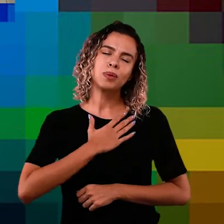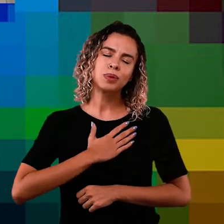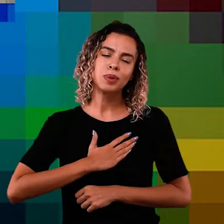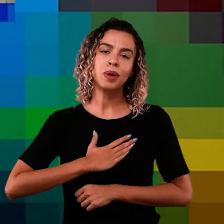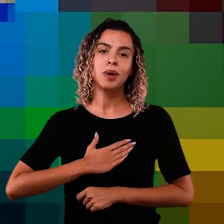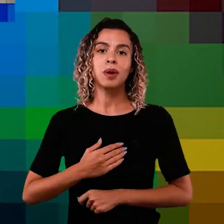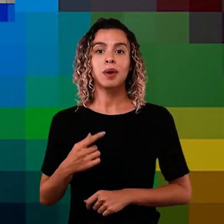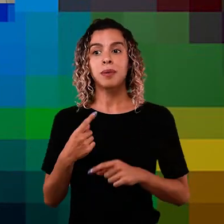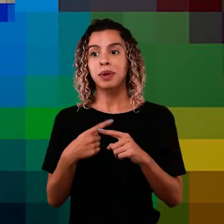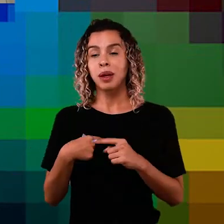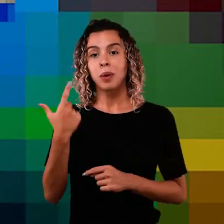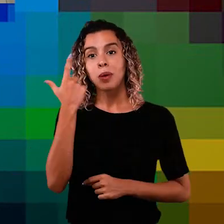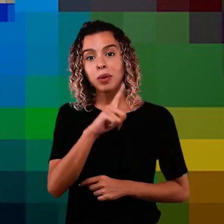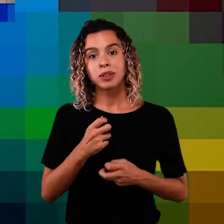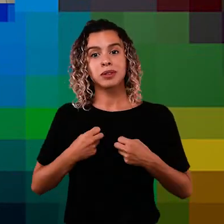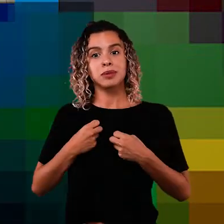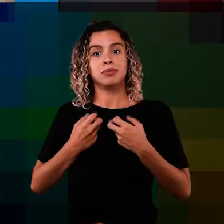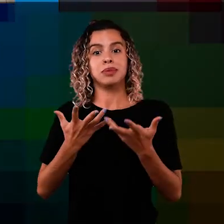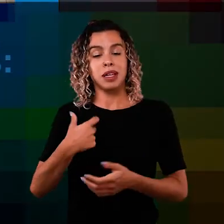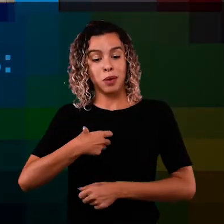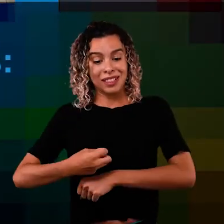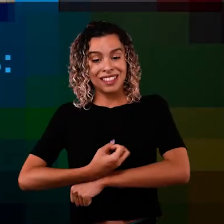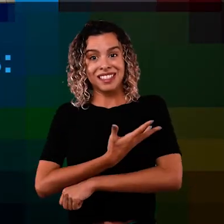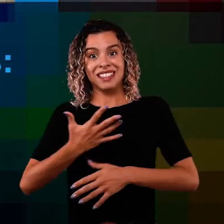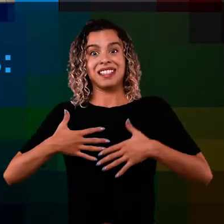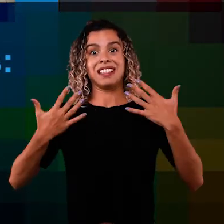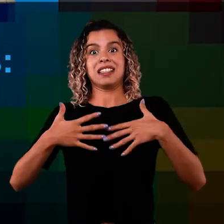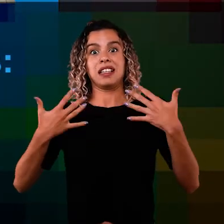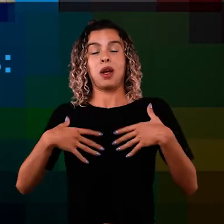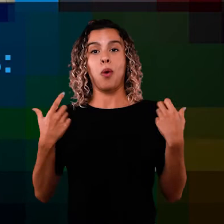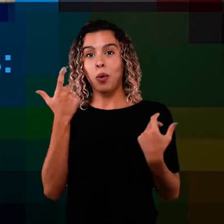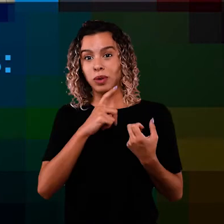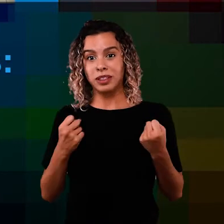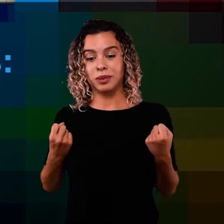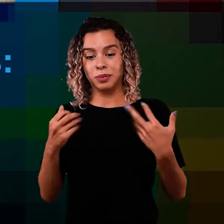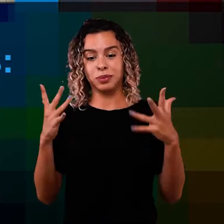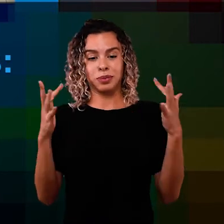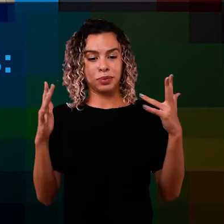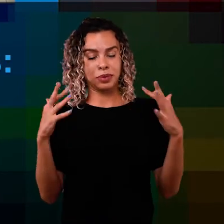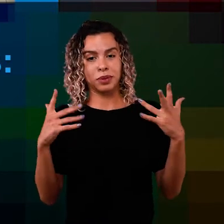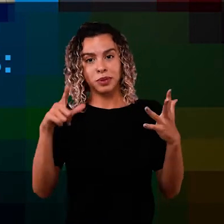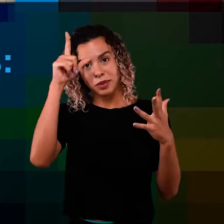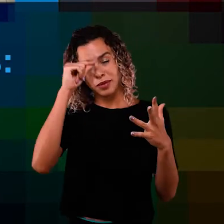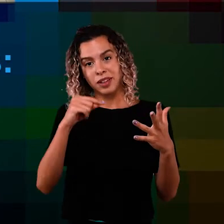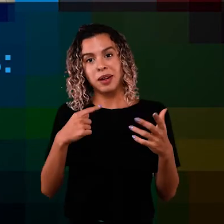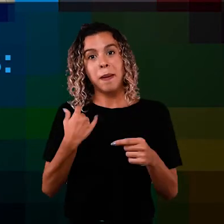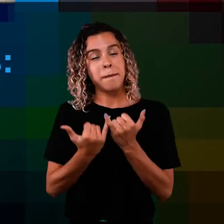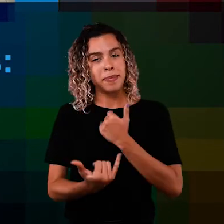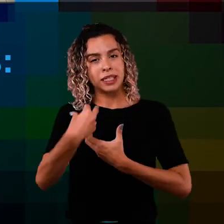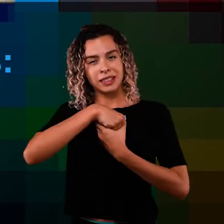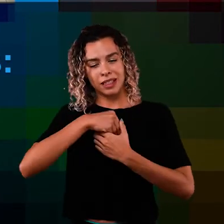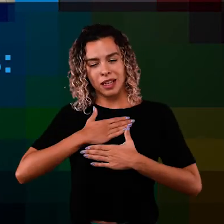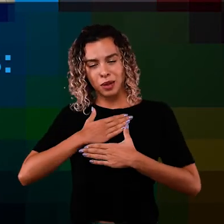redes, @eiautista. Conseguindo transbordar o sentimento de felicidade que eu tenho dentro de mim para as extremidades do meu corpo. É